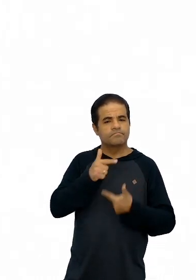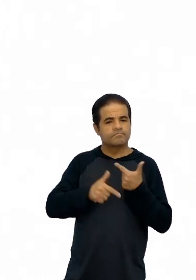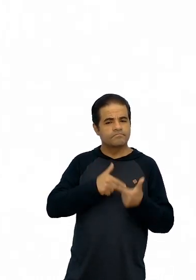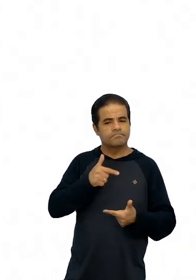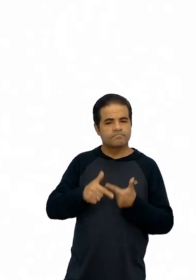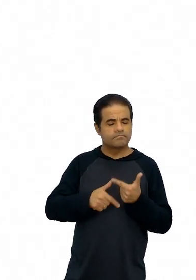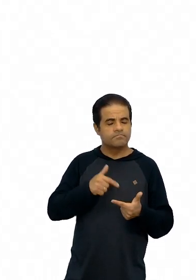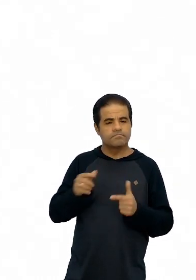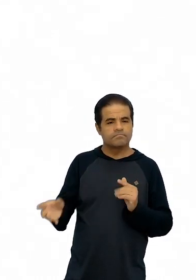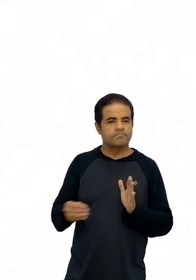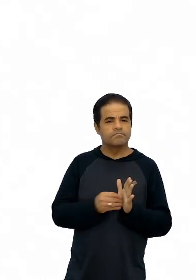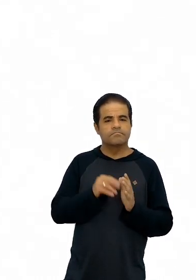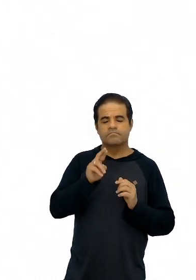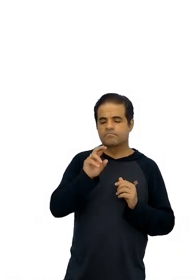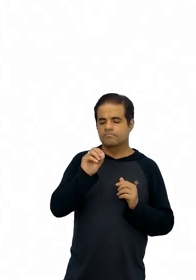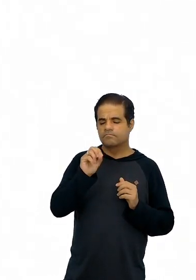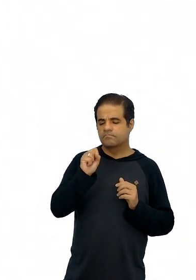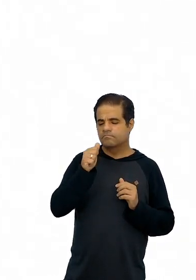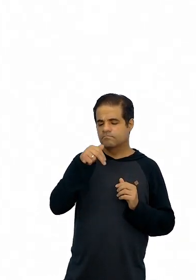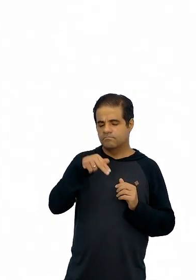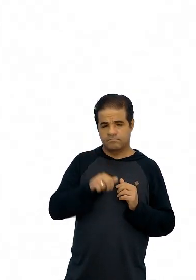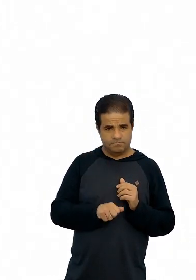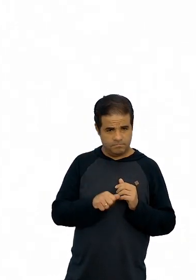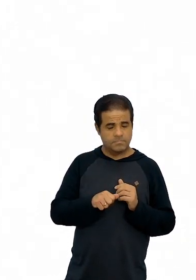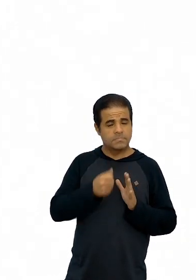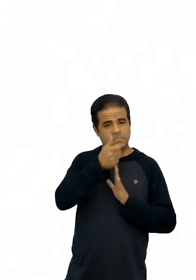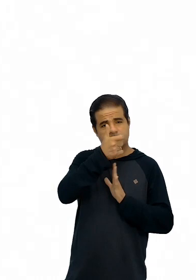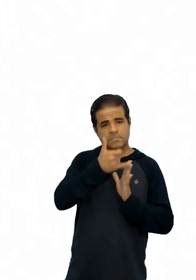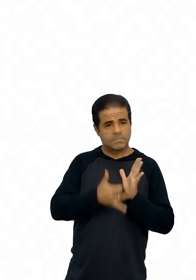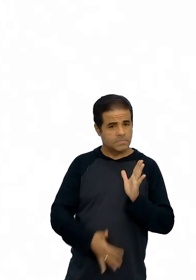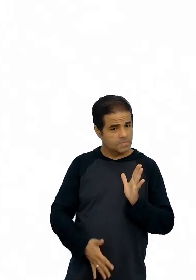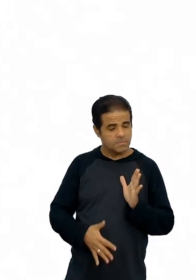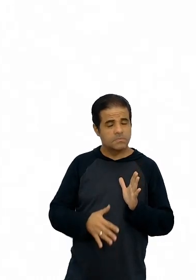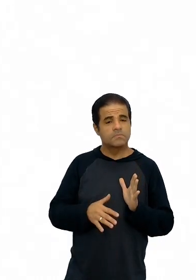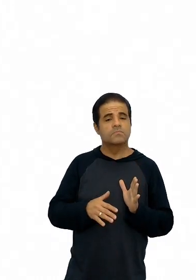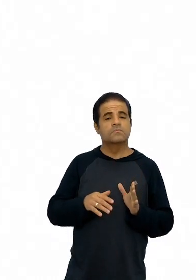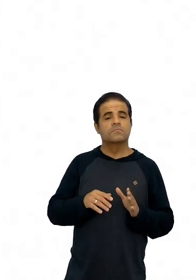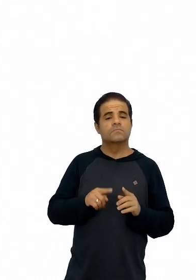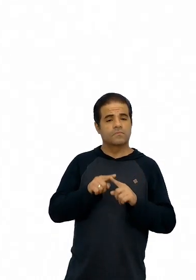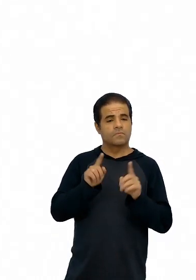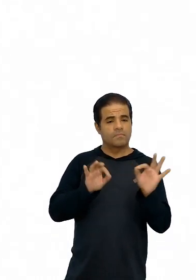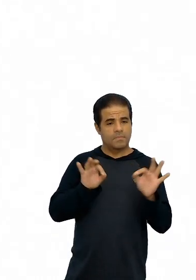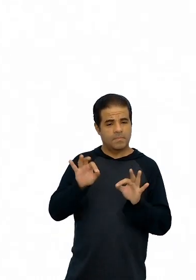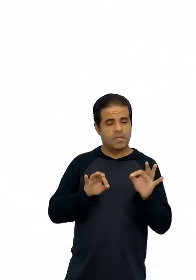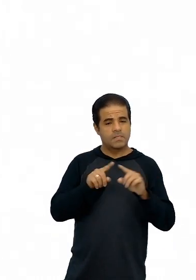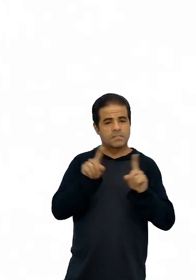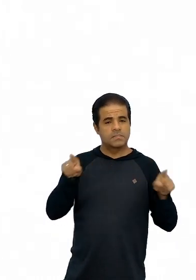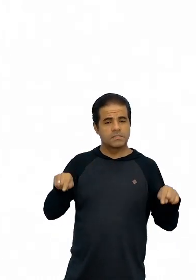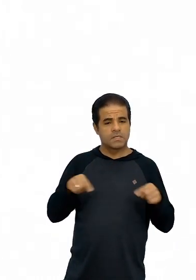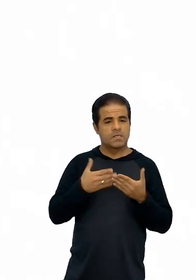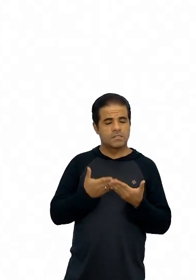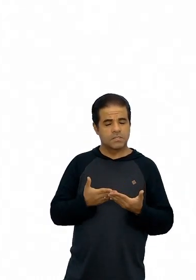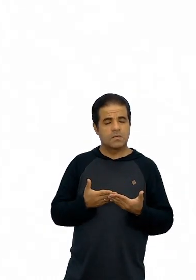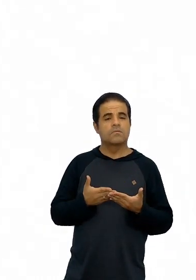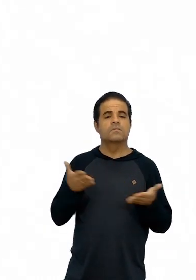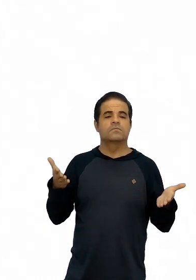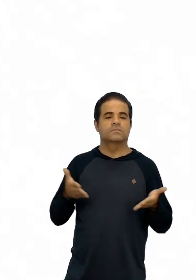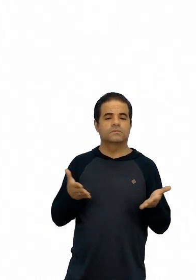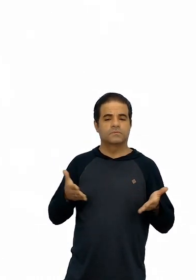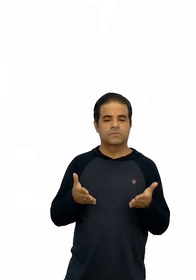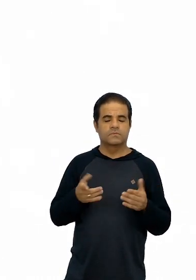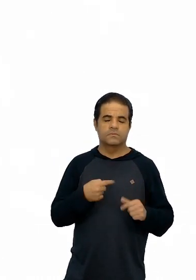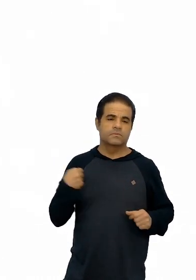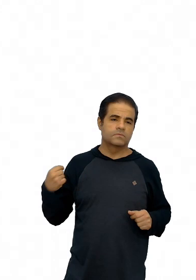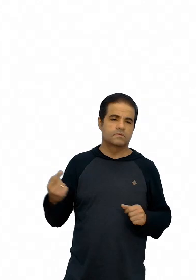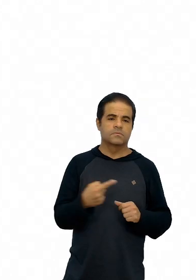professora Rosana ali discorreu com vocês, né? Para o momento do desdobramento, tá? E para o nosso momento